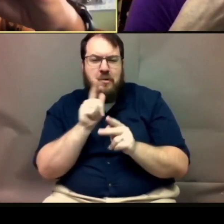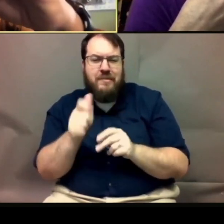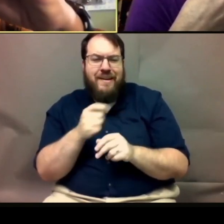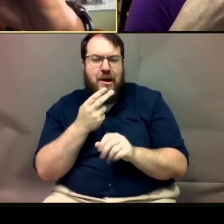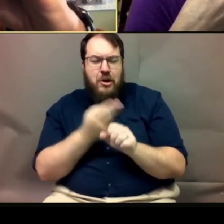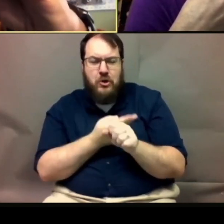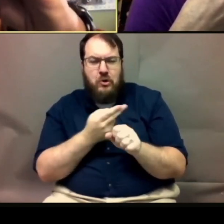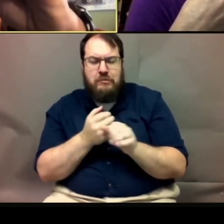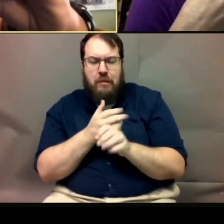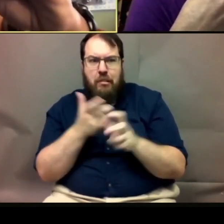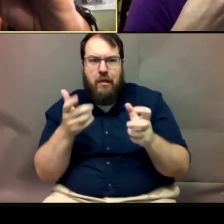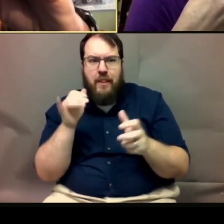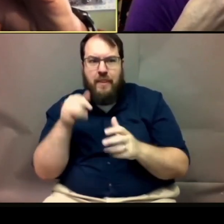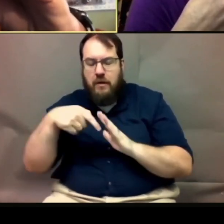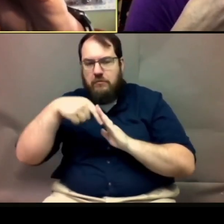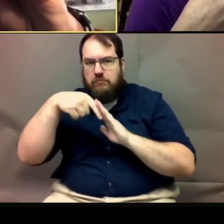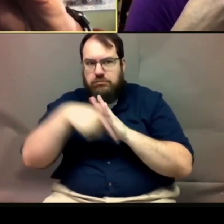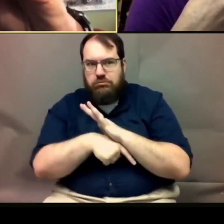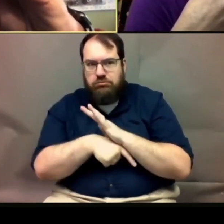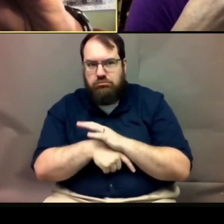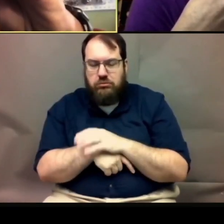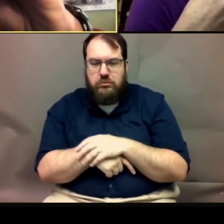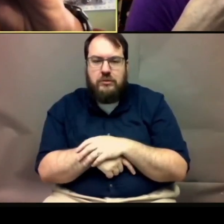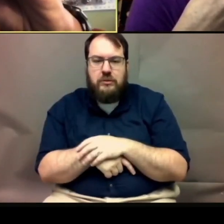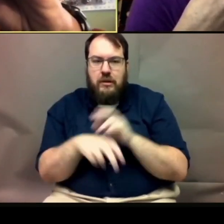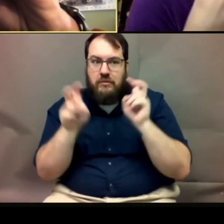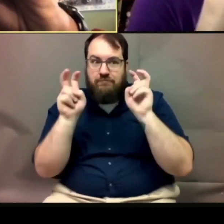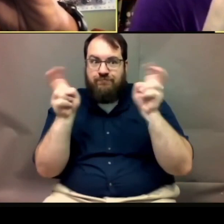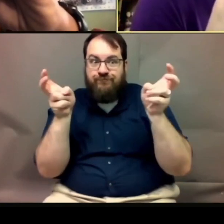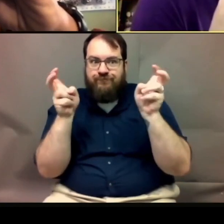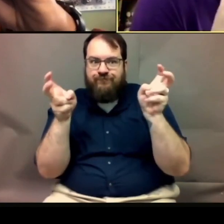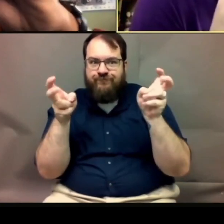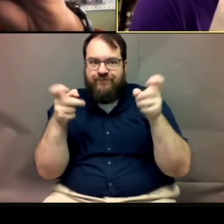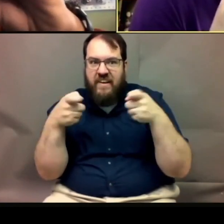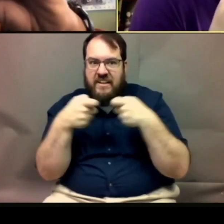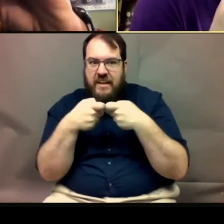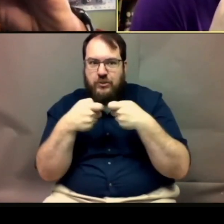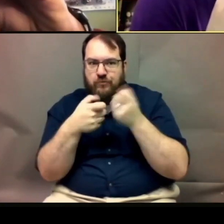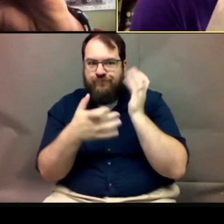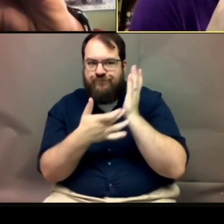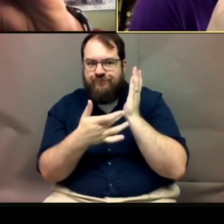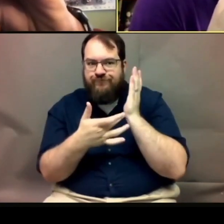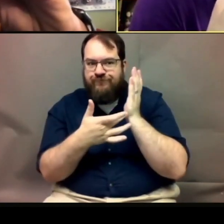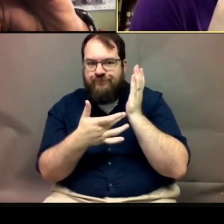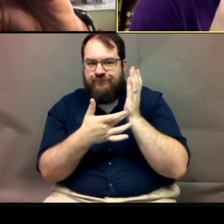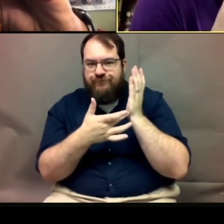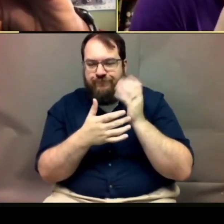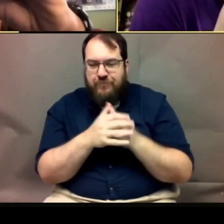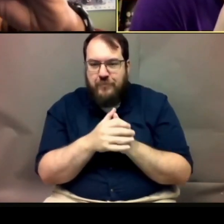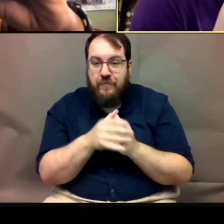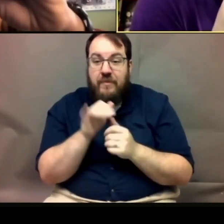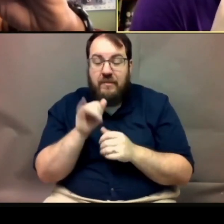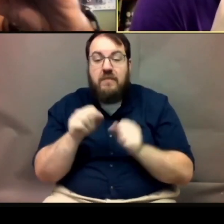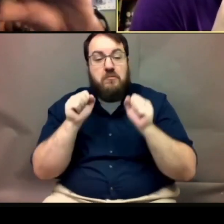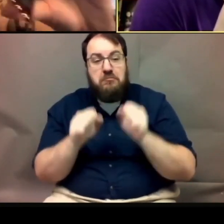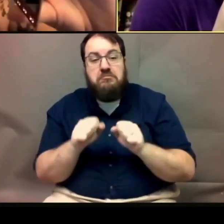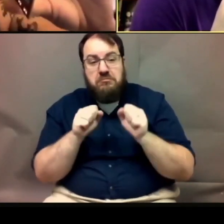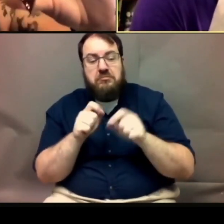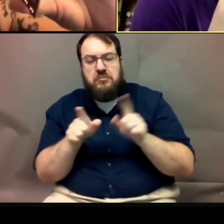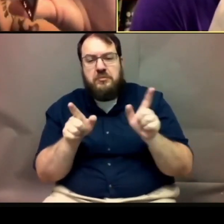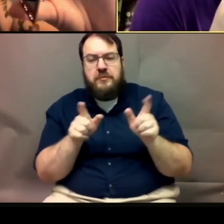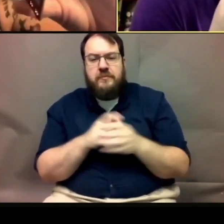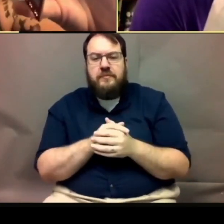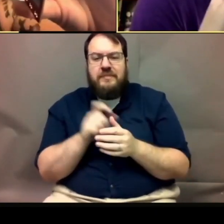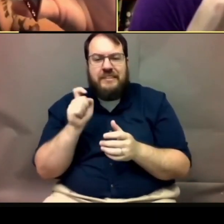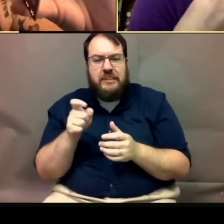por isso que as pessoas não usam muito porque esse aqui já demanda um pouco mais de conhecimento de eletrônica sim, é possível